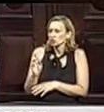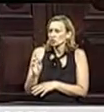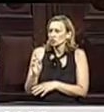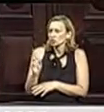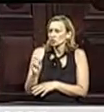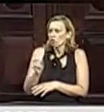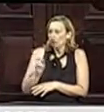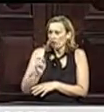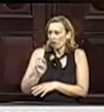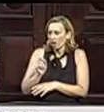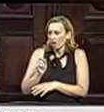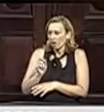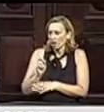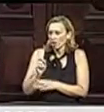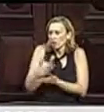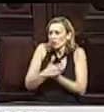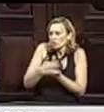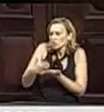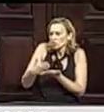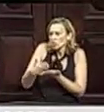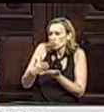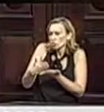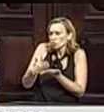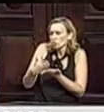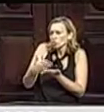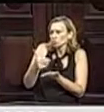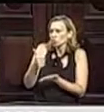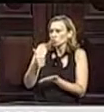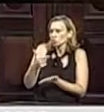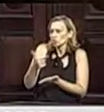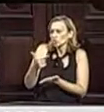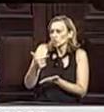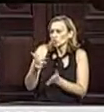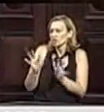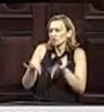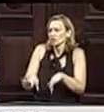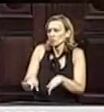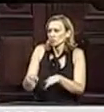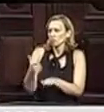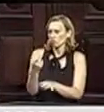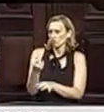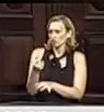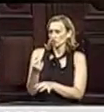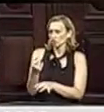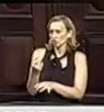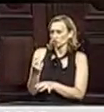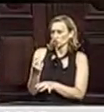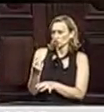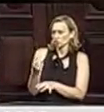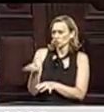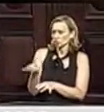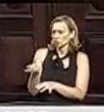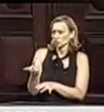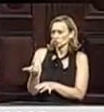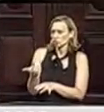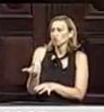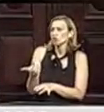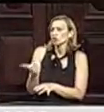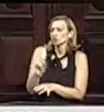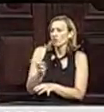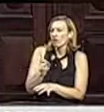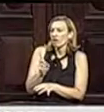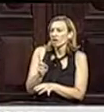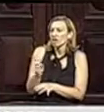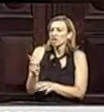com 20. Mas julho para agosto era da ordem de 16 dólares o barril do petróleo. E era uma coisa nova, ninguém conhecia a